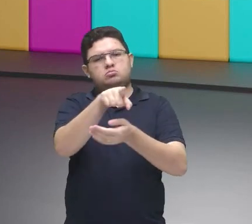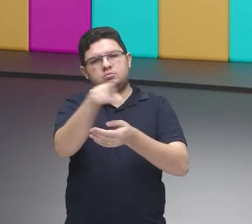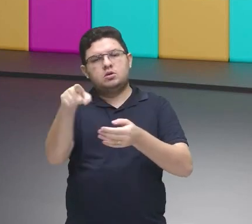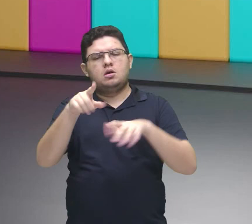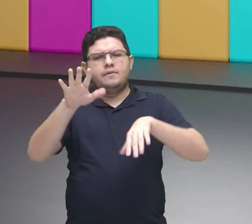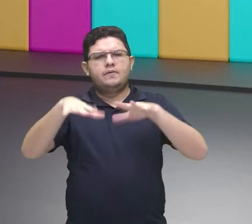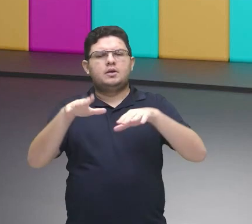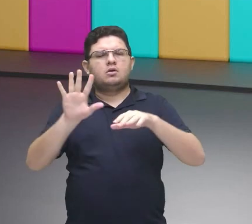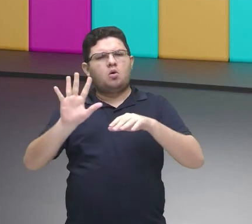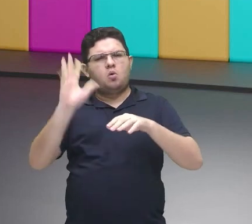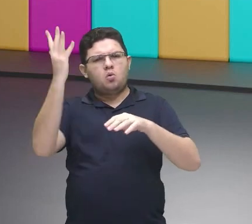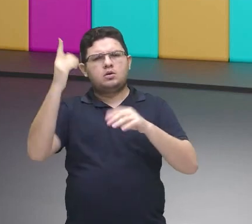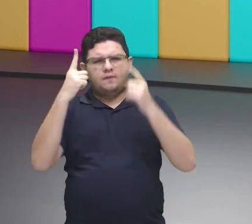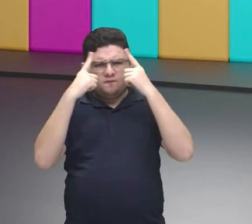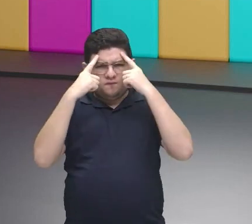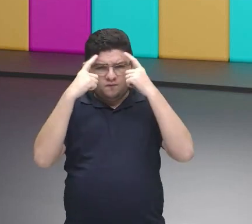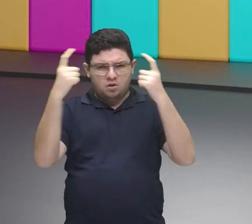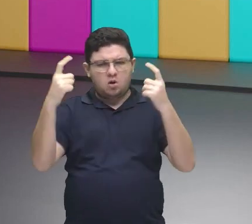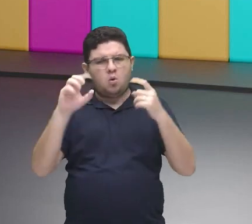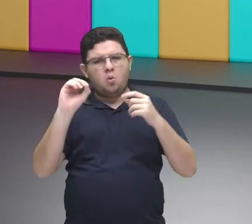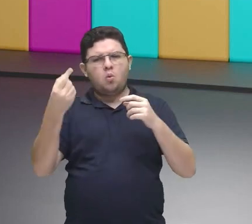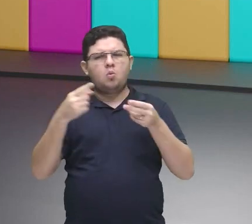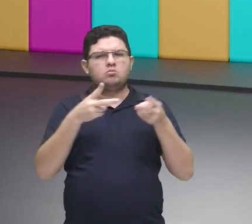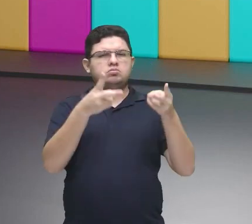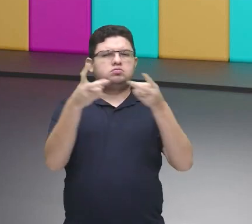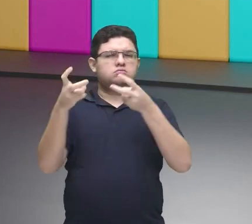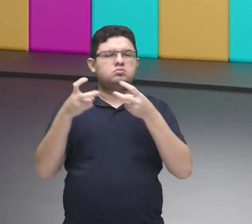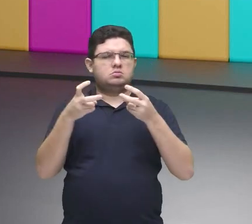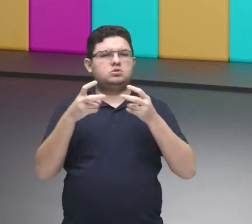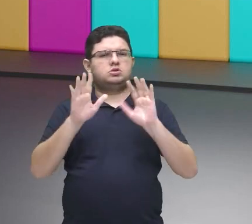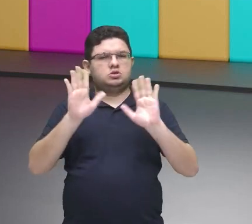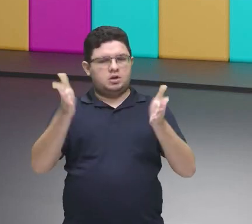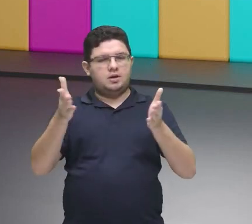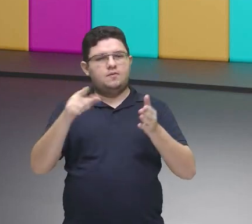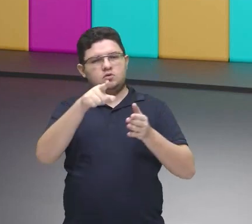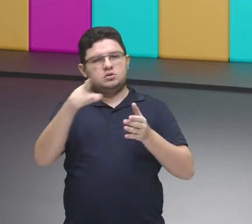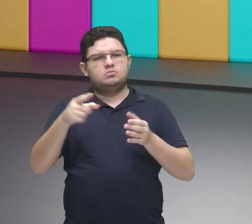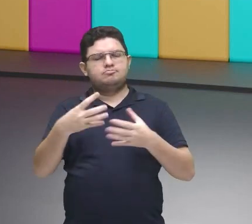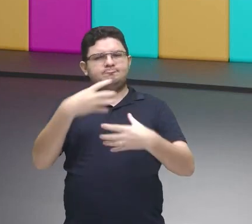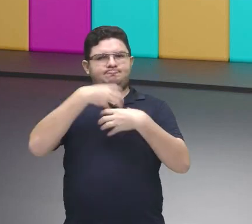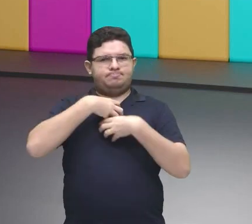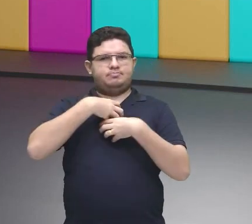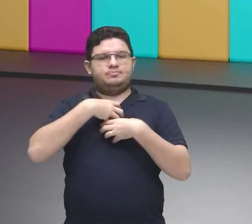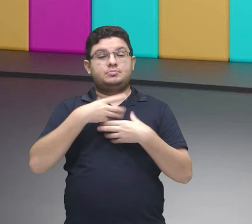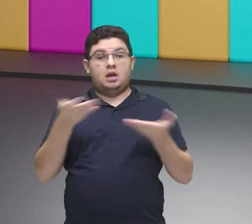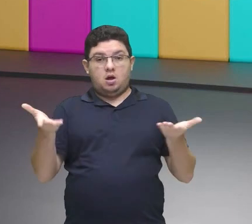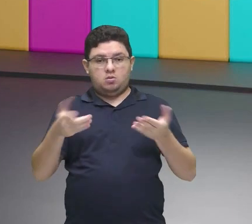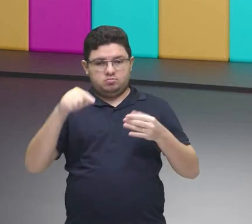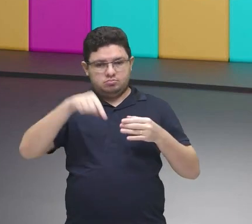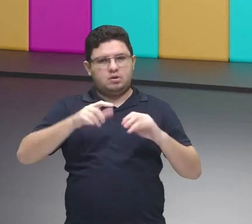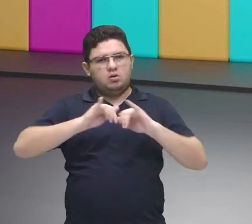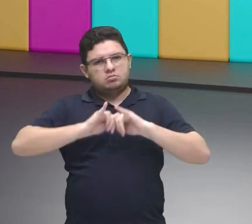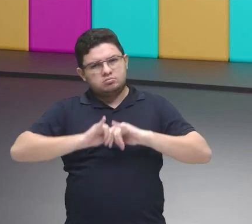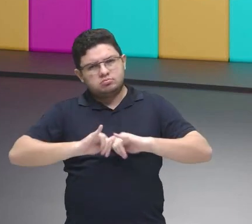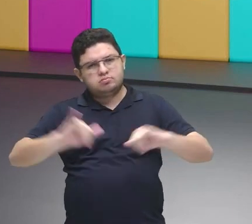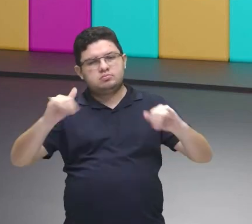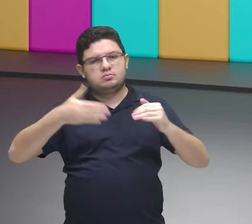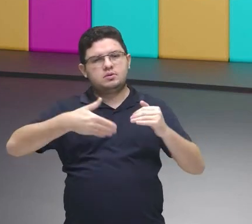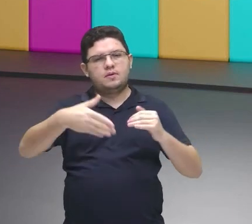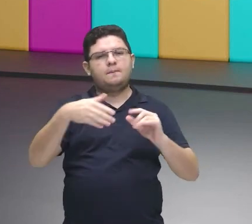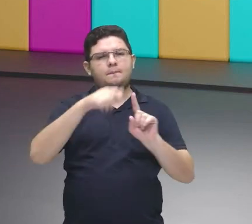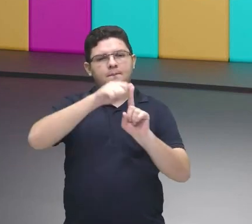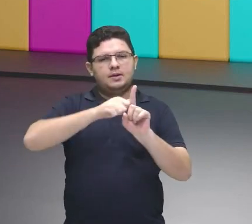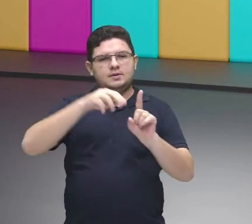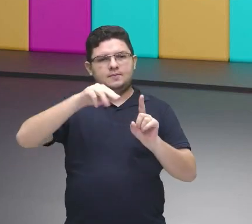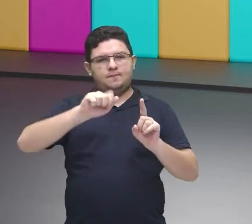violência ou algo que você presenciou e que lhe afetou. Por aqui nós vamos continuar com a campanha Faça Bonito durante todo o mês de maio. Na